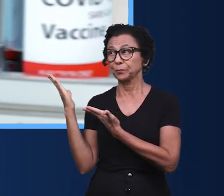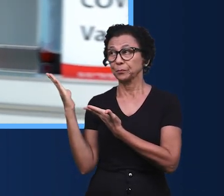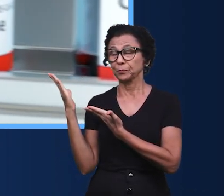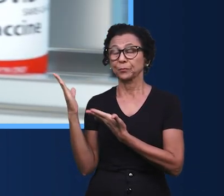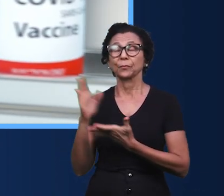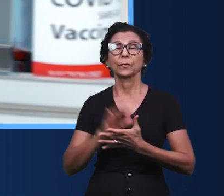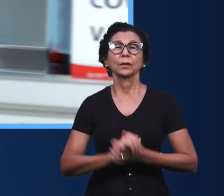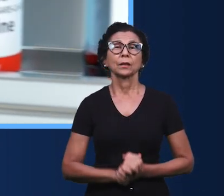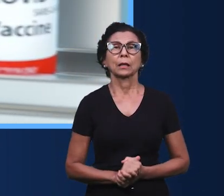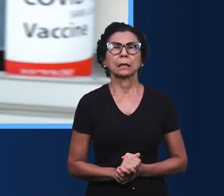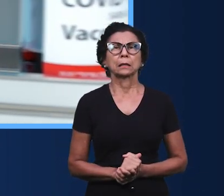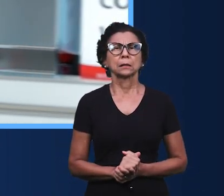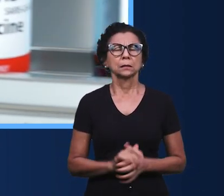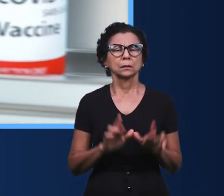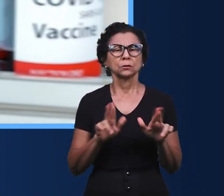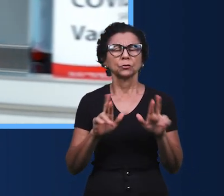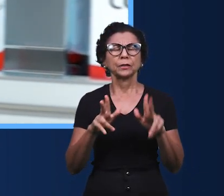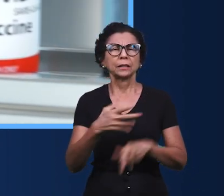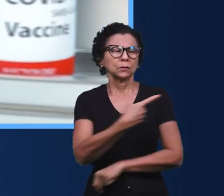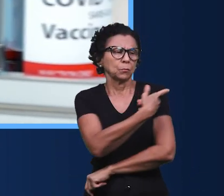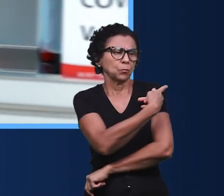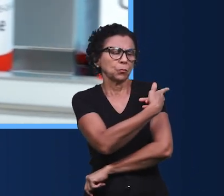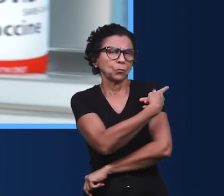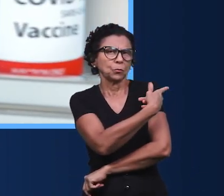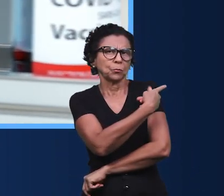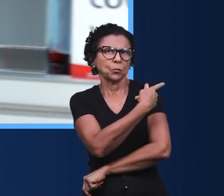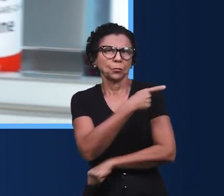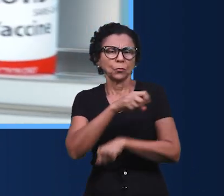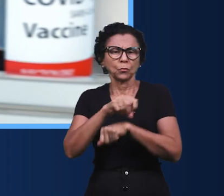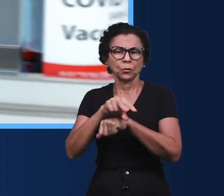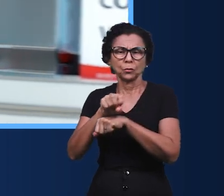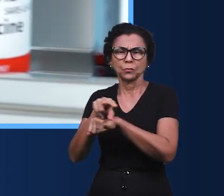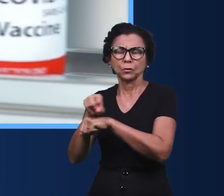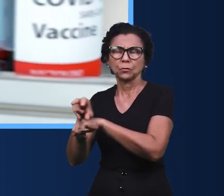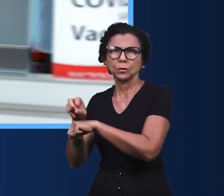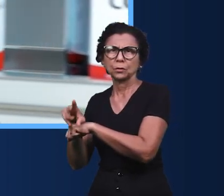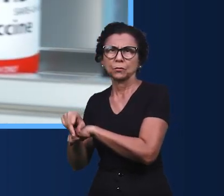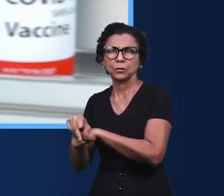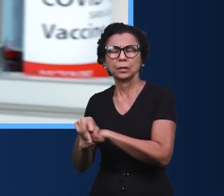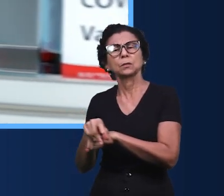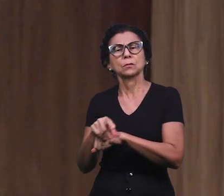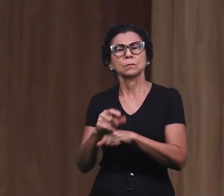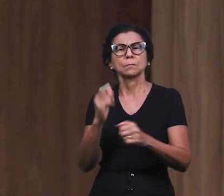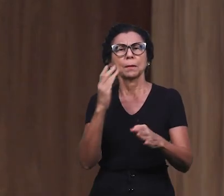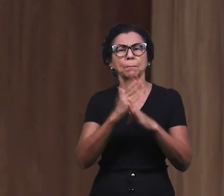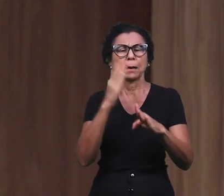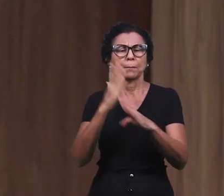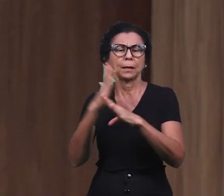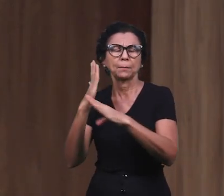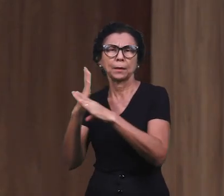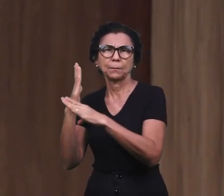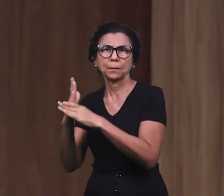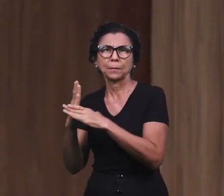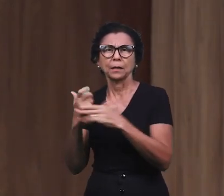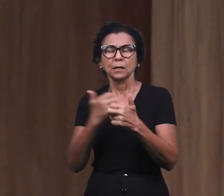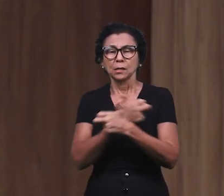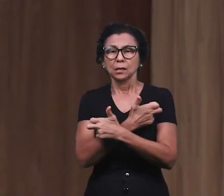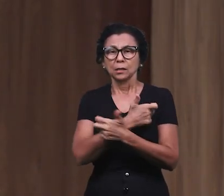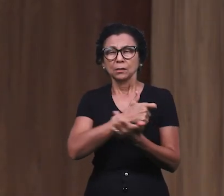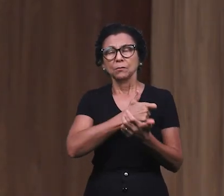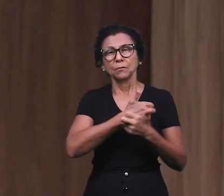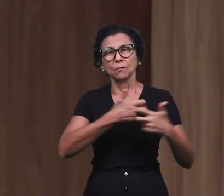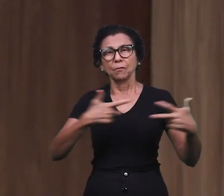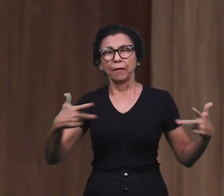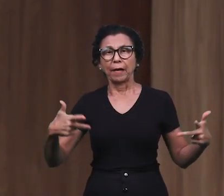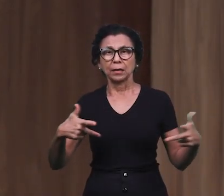Desde então, diferentes vacinas e antivirais foram desenvolvidos para combater o vírus. E diversas variantes foram